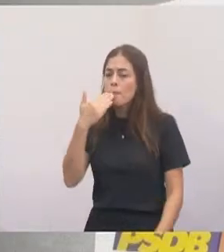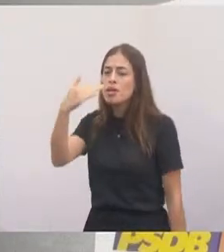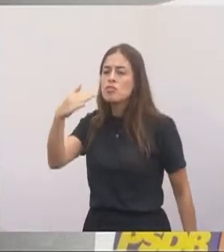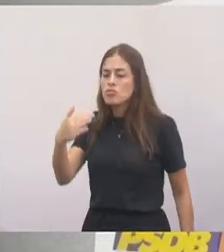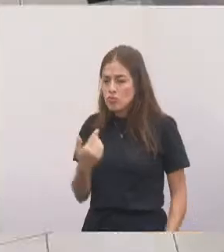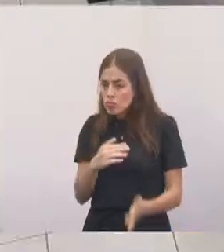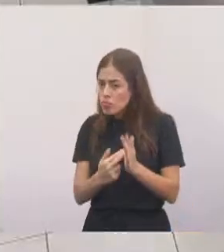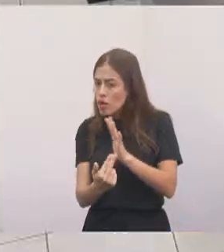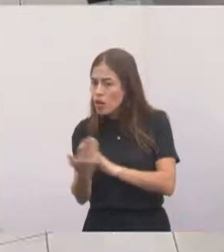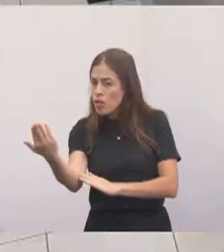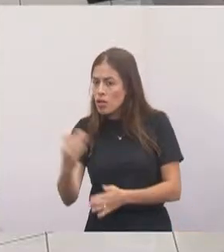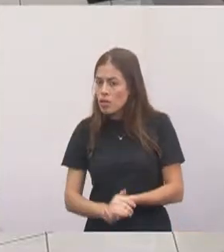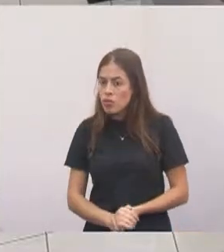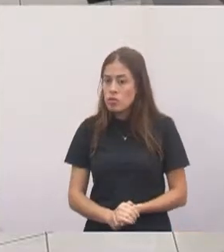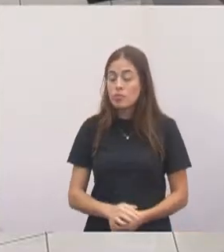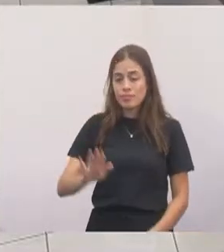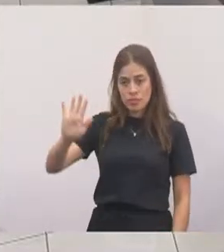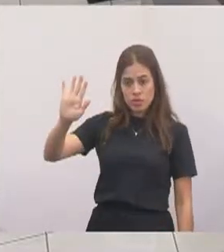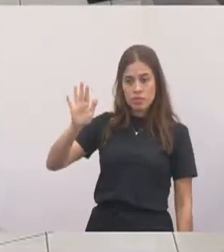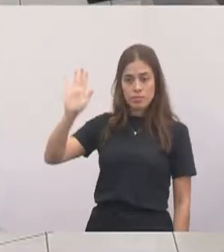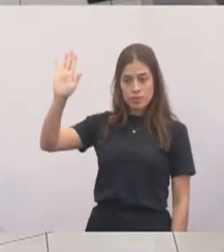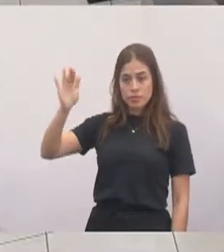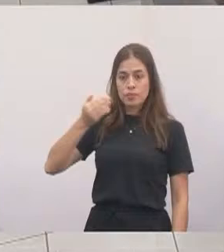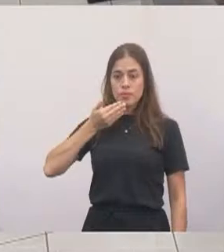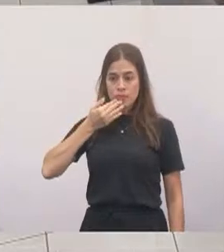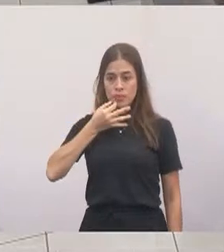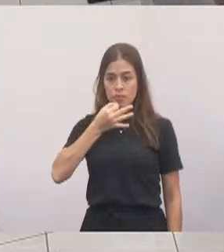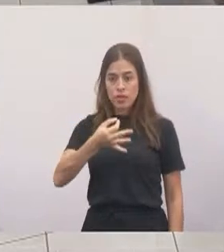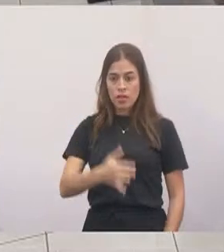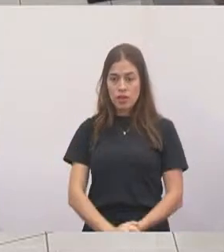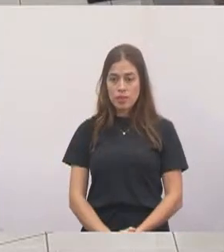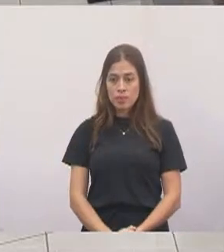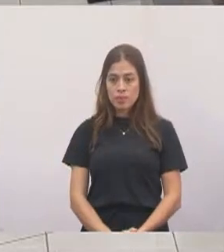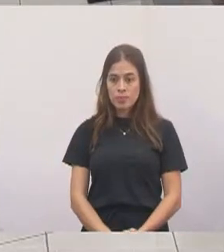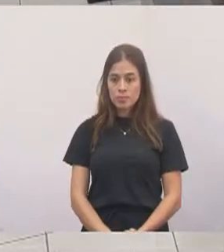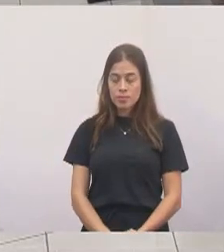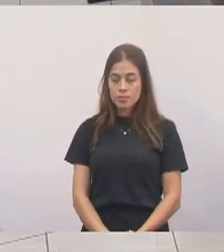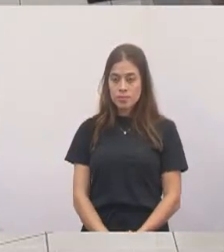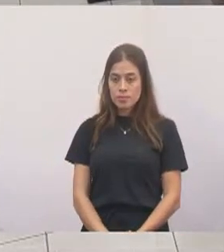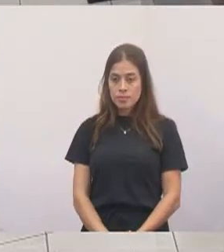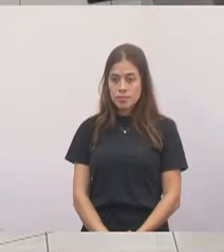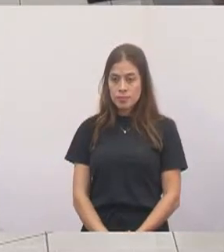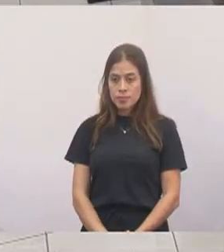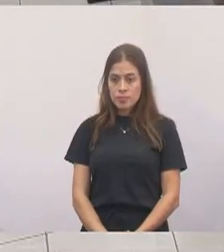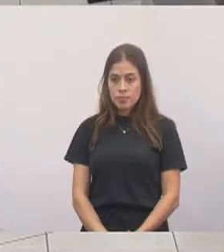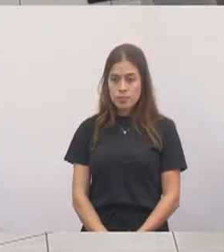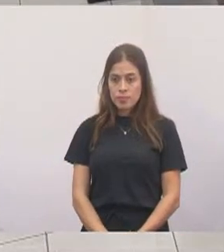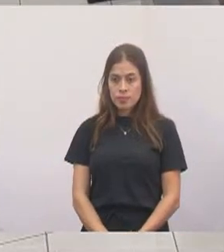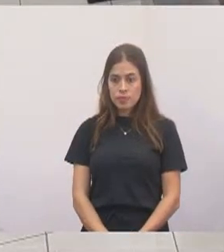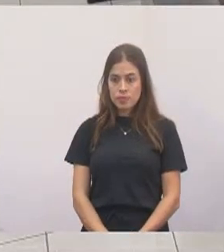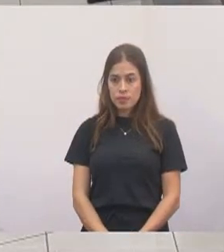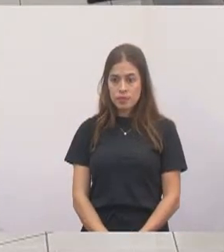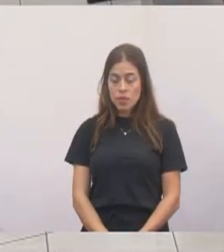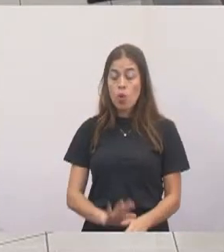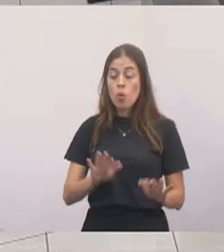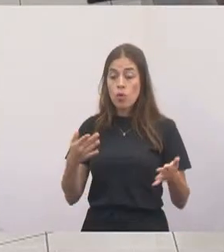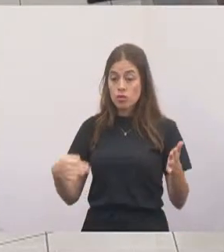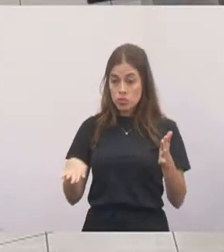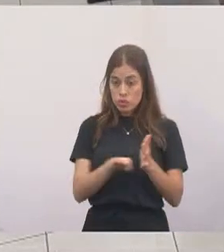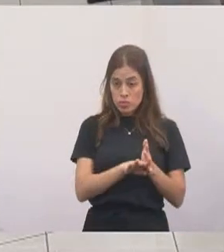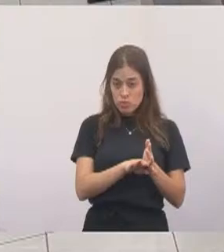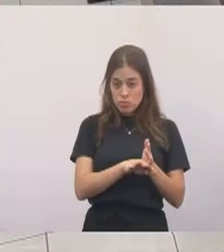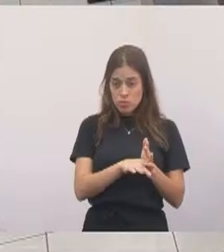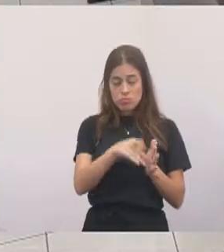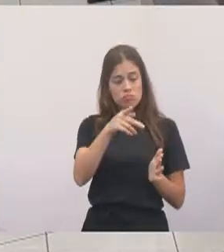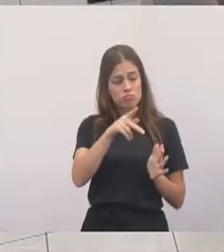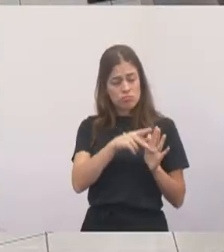senhor presidente, posso me manifestar? Olha, quando chegou a mim esse parecer,